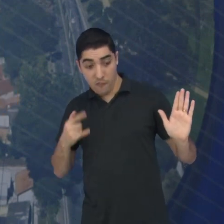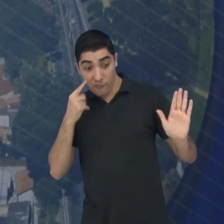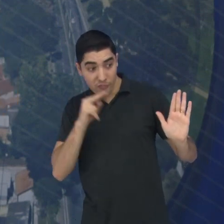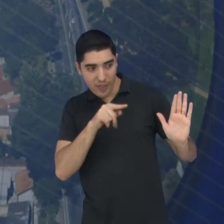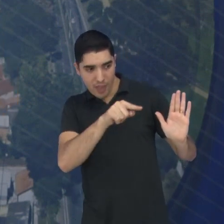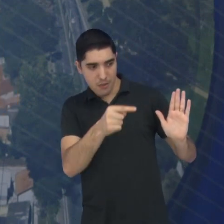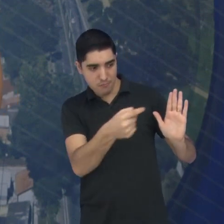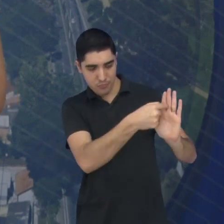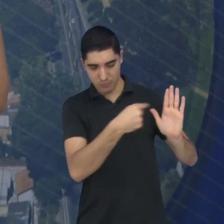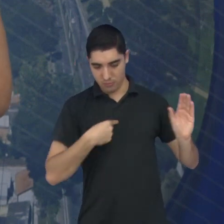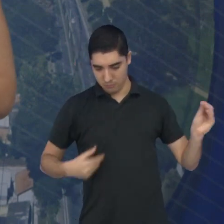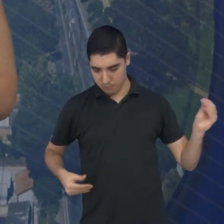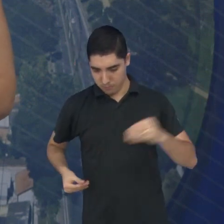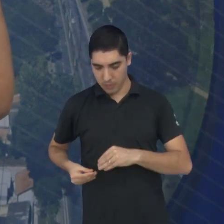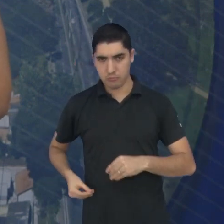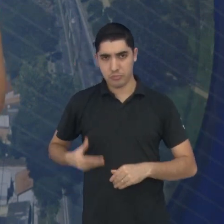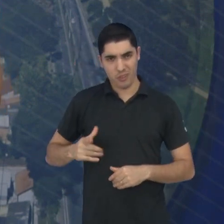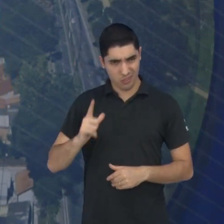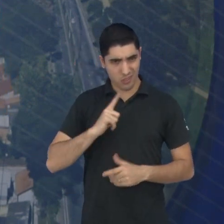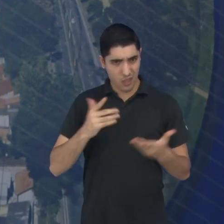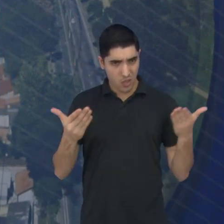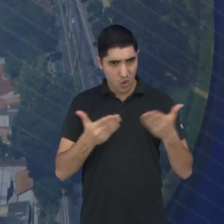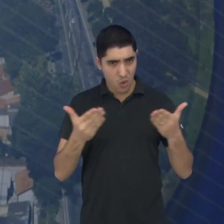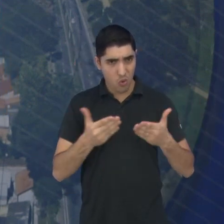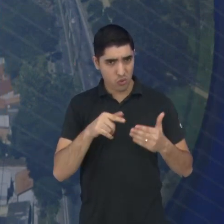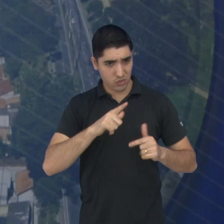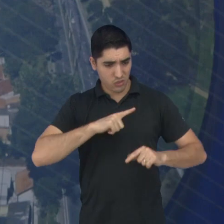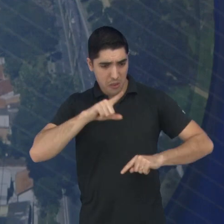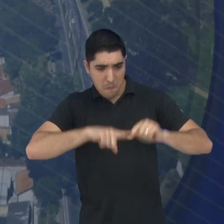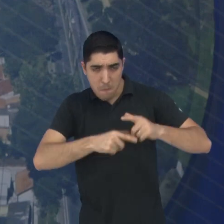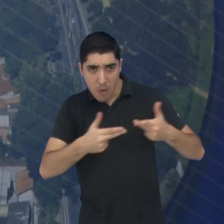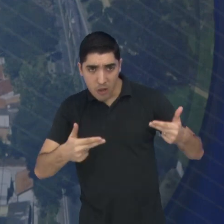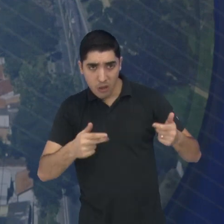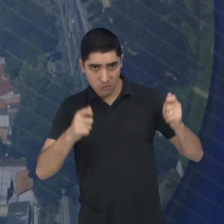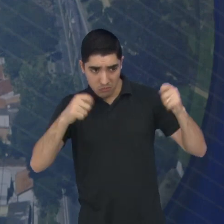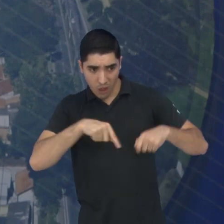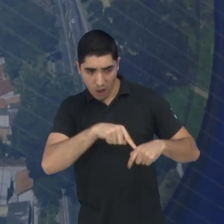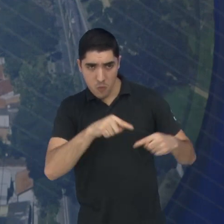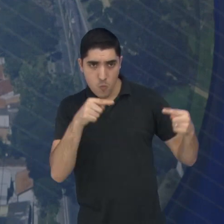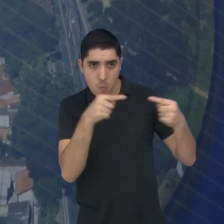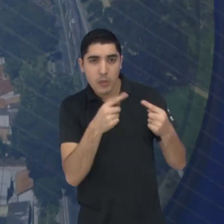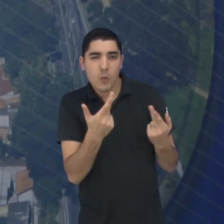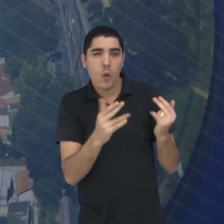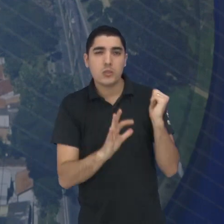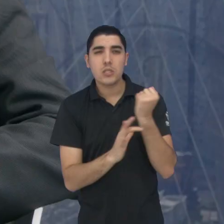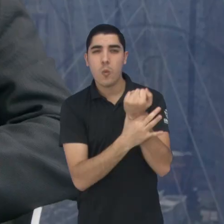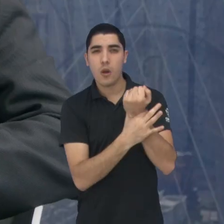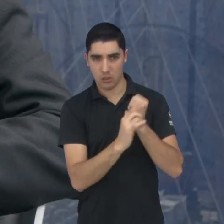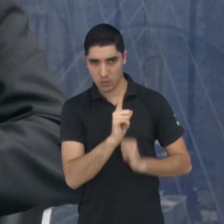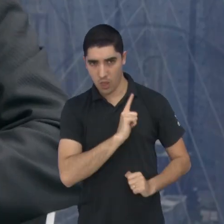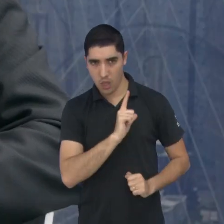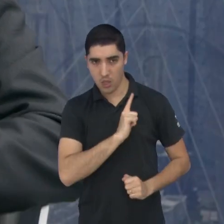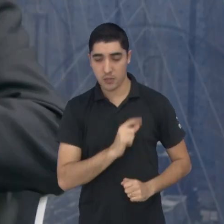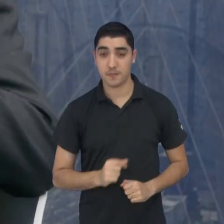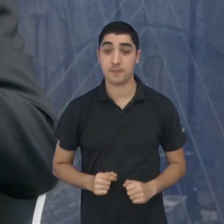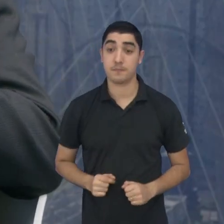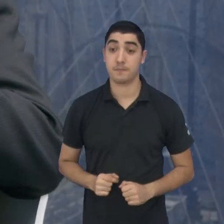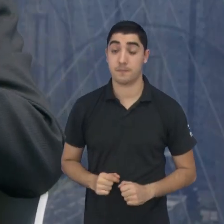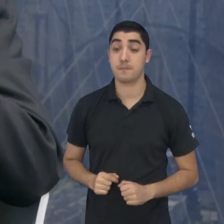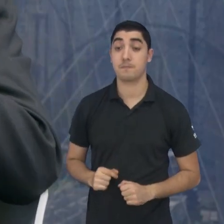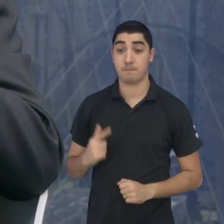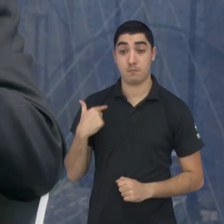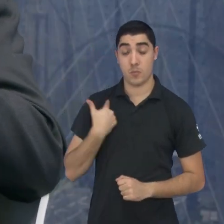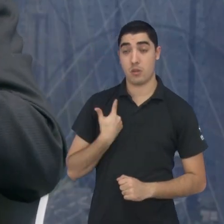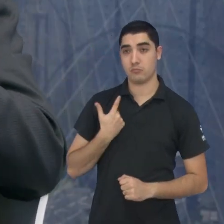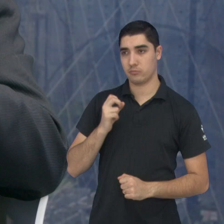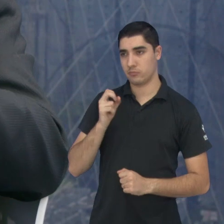Temos muitas ferramentas para isso? Estamos avançando bem nesse sentido? Nós percebemos que as empresas